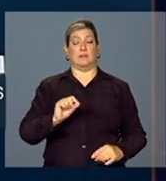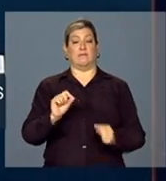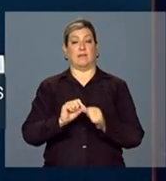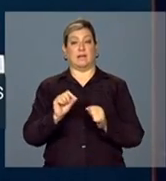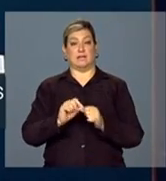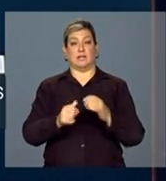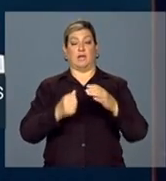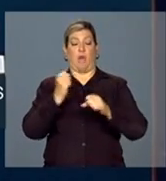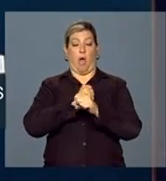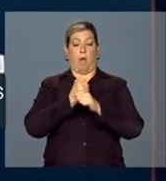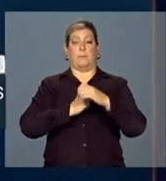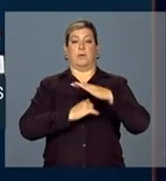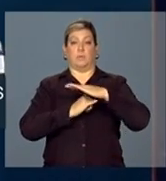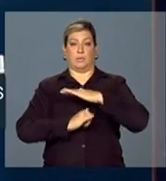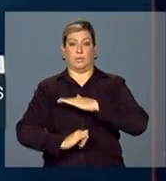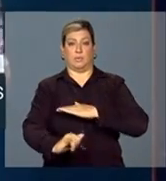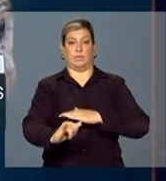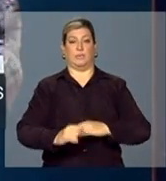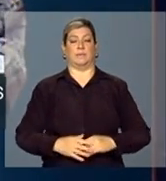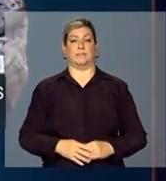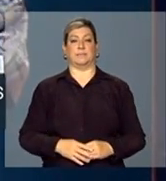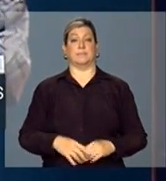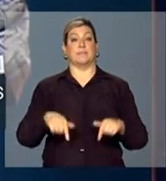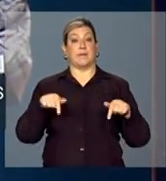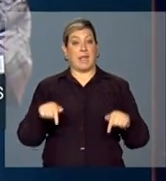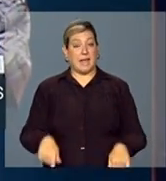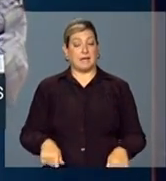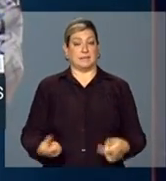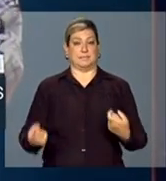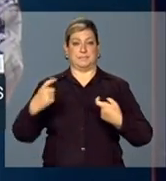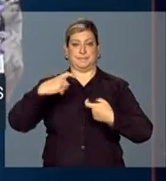de submarinos. Essa parceria,